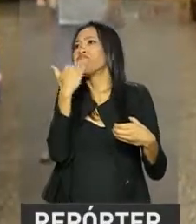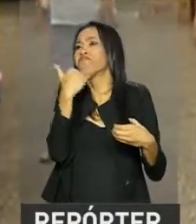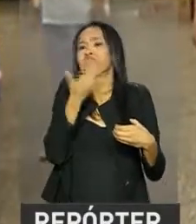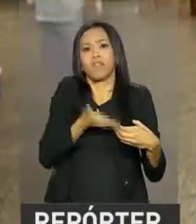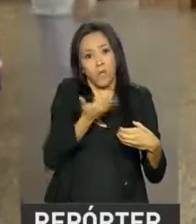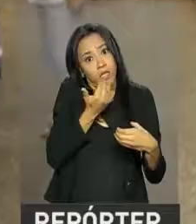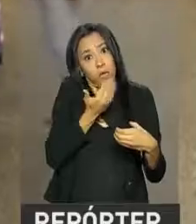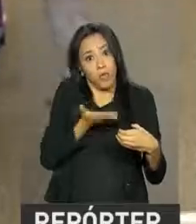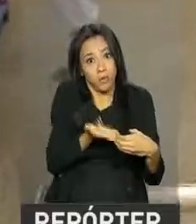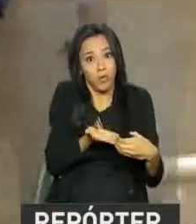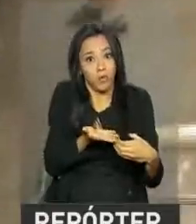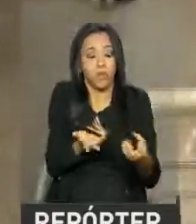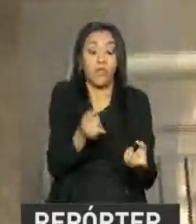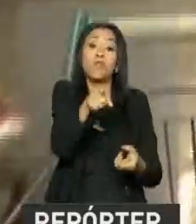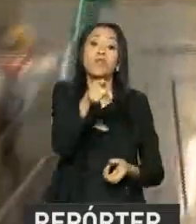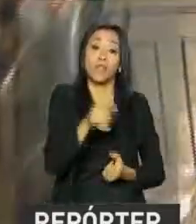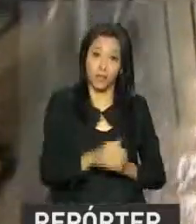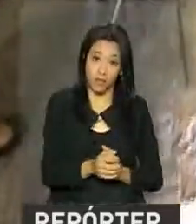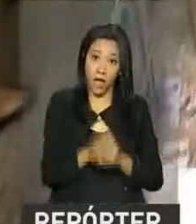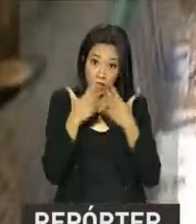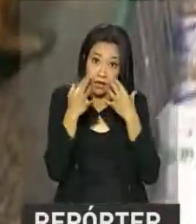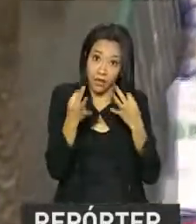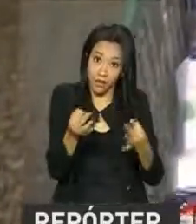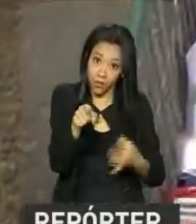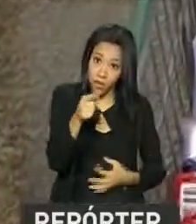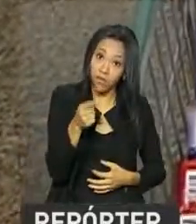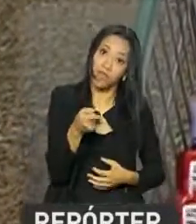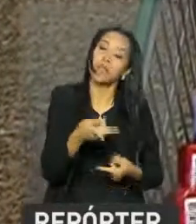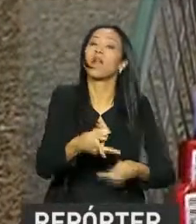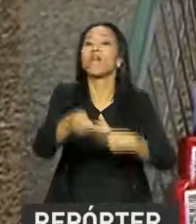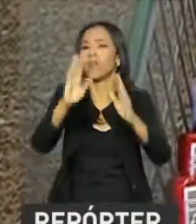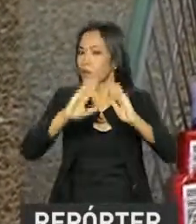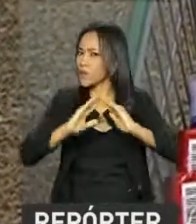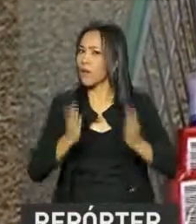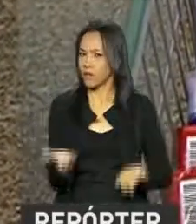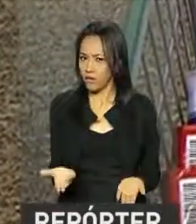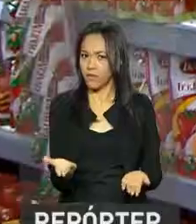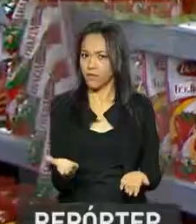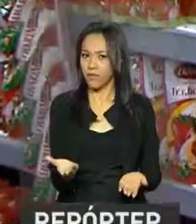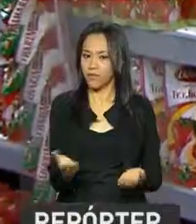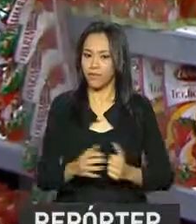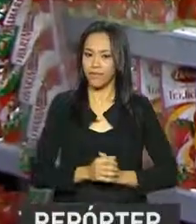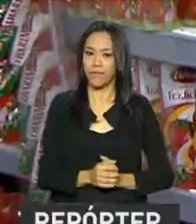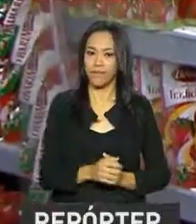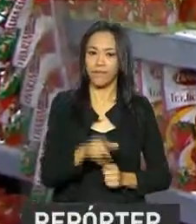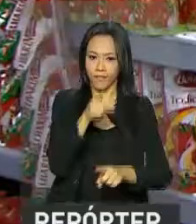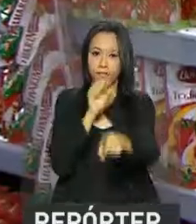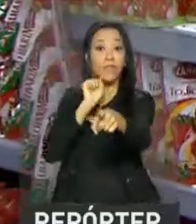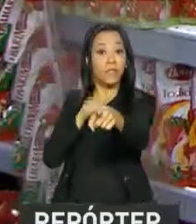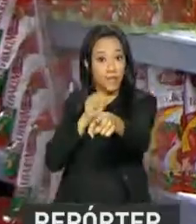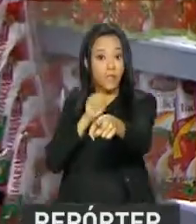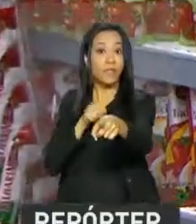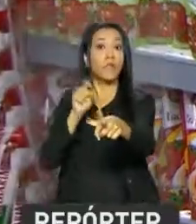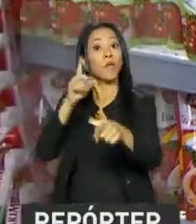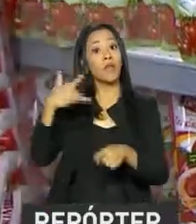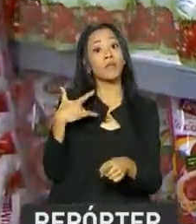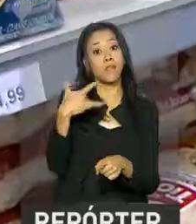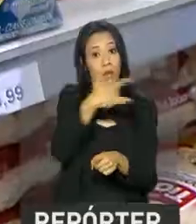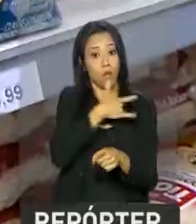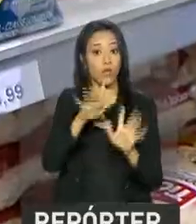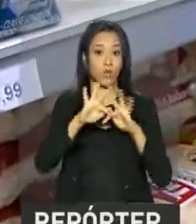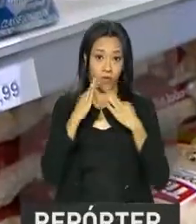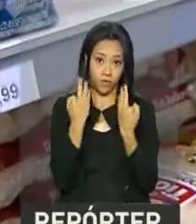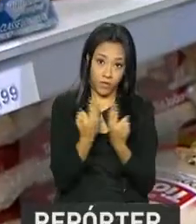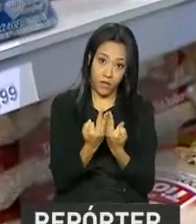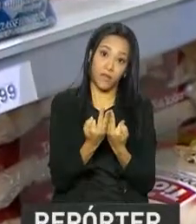esses alimentos. E você, presta atenção no que está indo para a mesa da sua casa? Sim, sim, porque é saúde para a família, né?